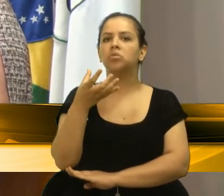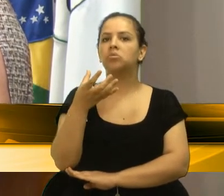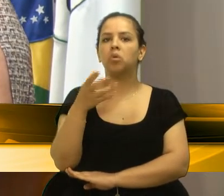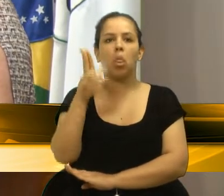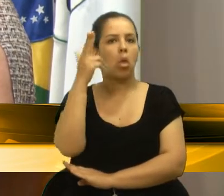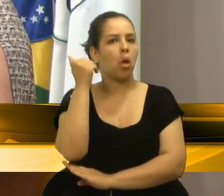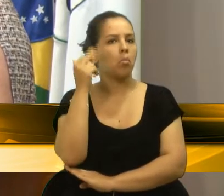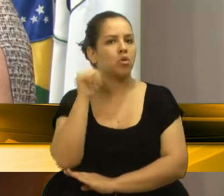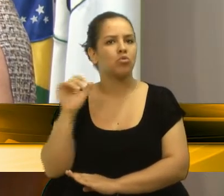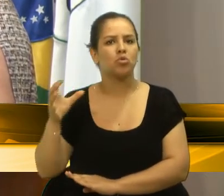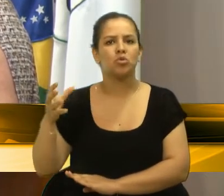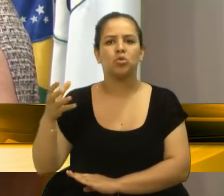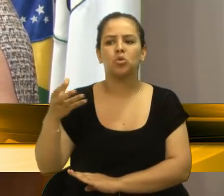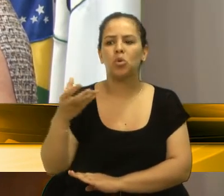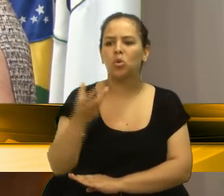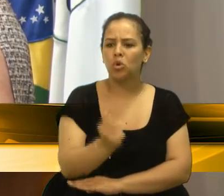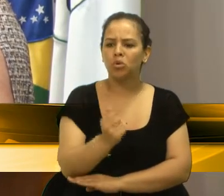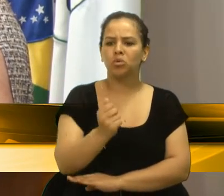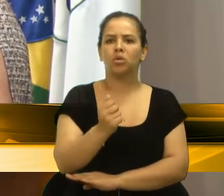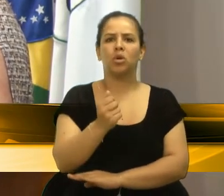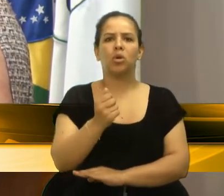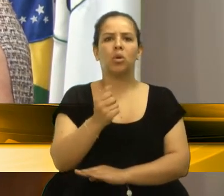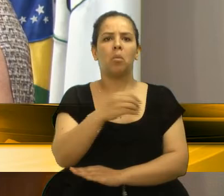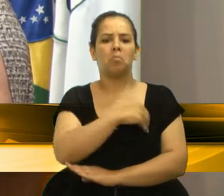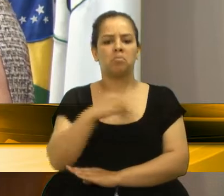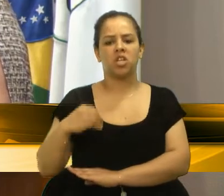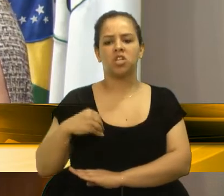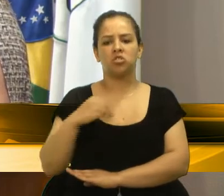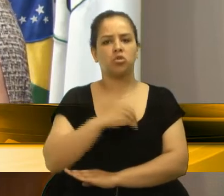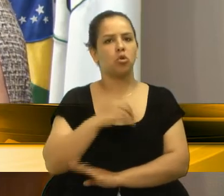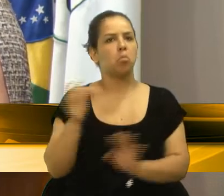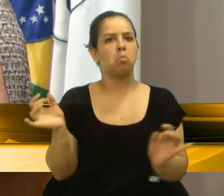todas as escalas de médico completas.